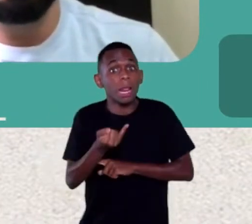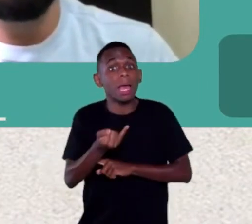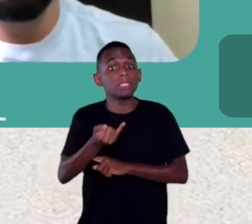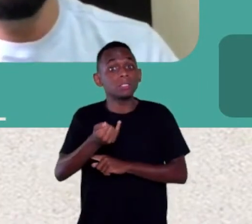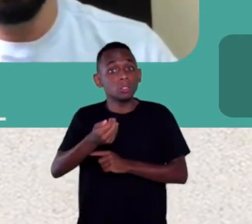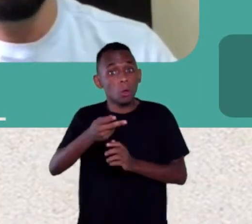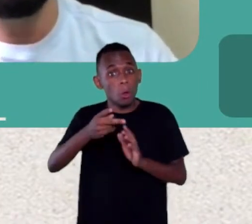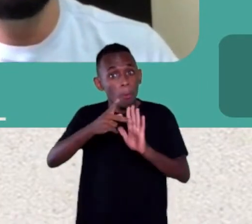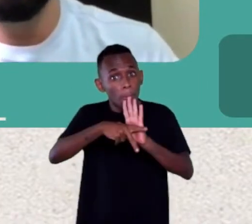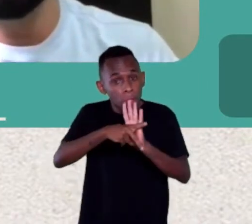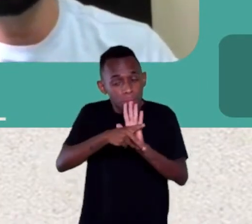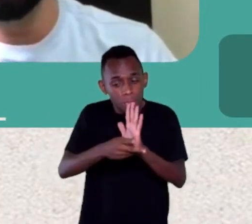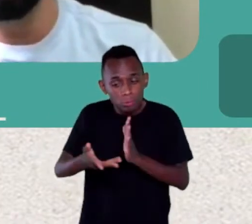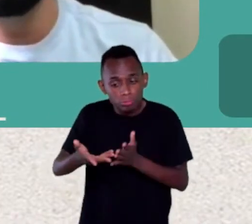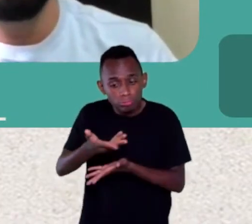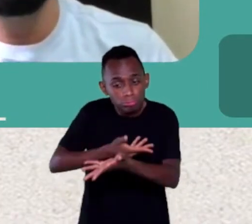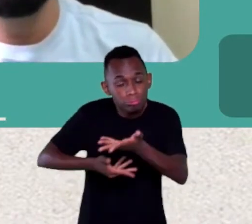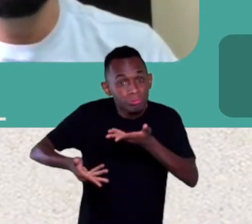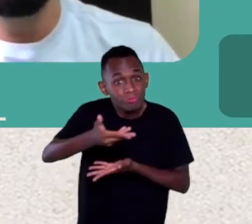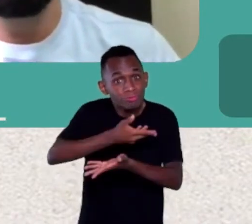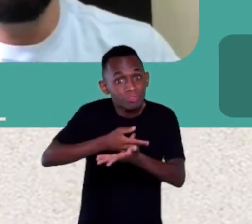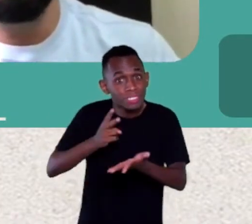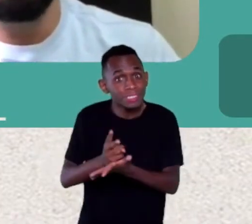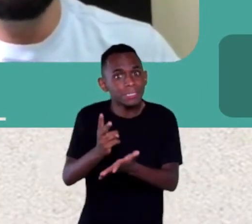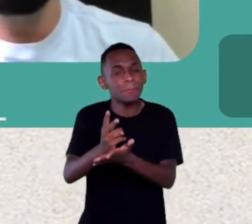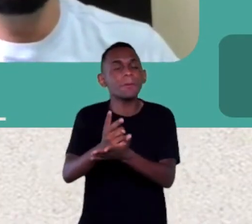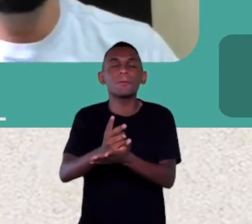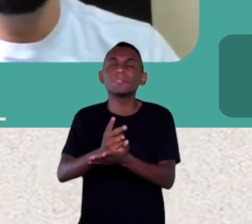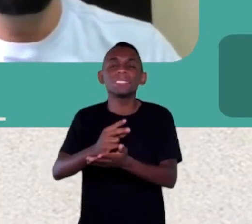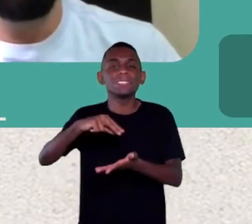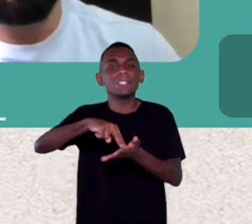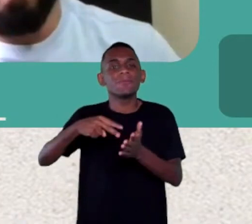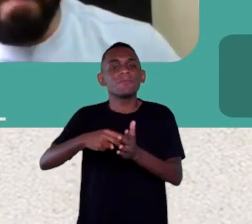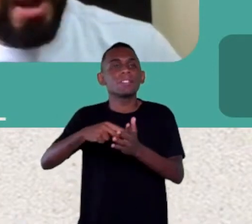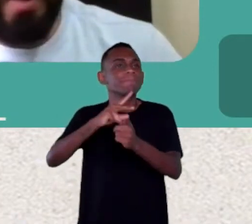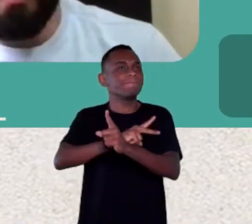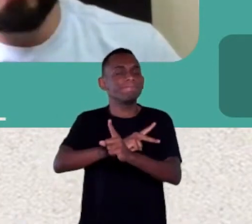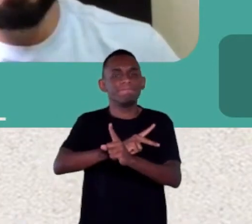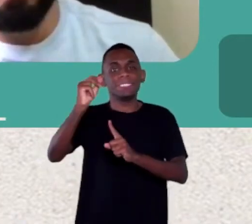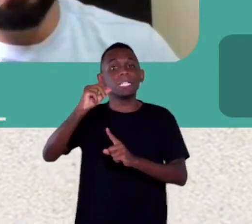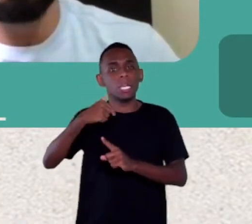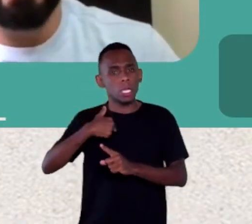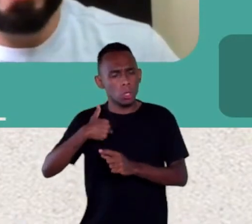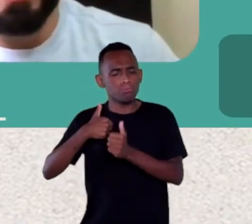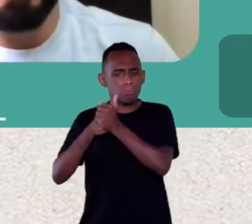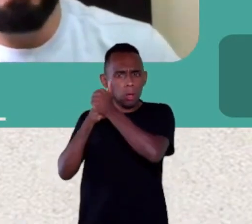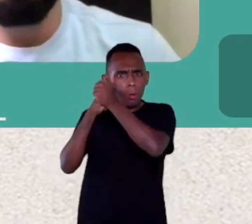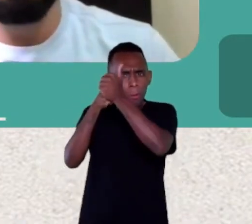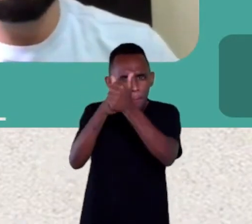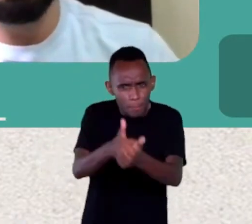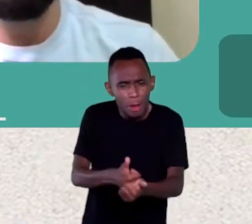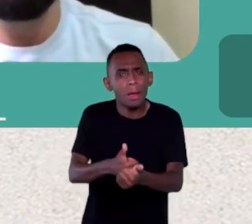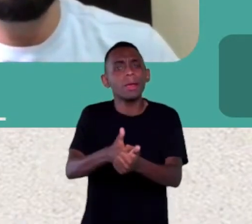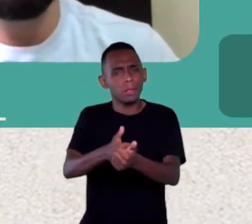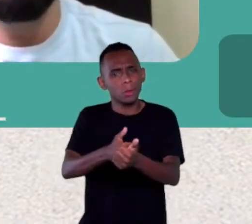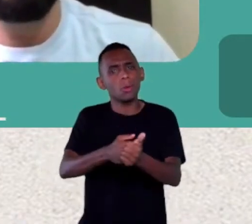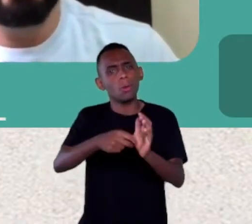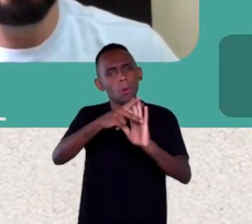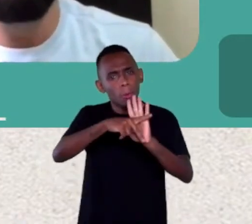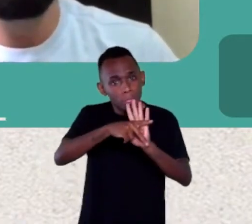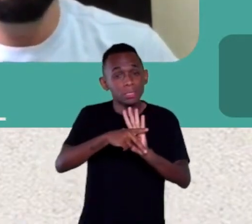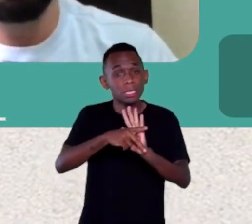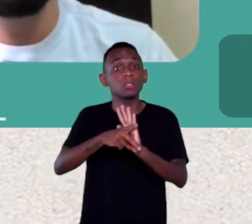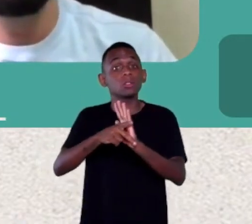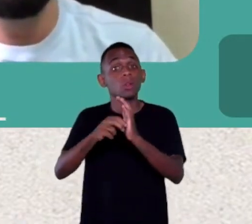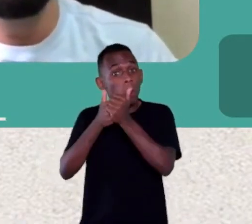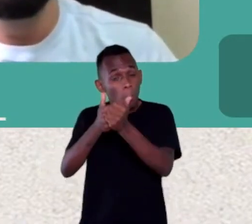da carreira dele literária, né? O escritor Magela Moreira é um homem branco de cabelos castanhos claros e barba escura. Ele usa